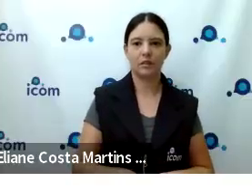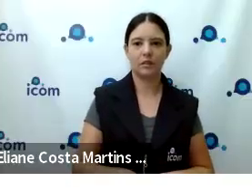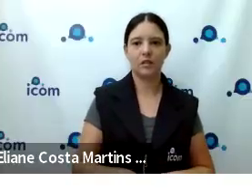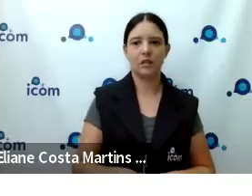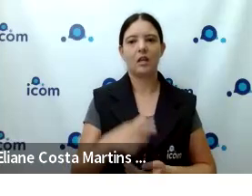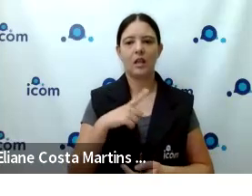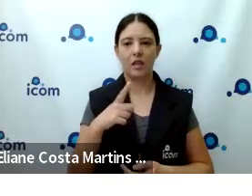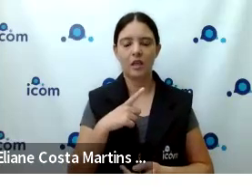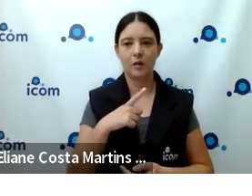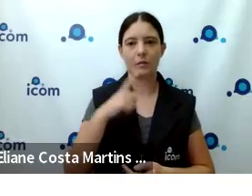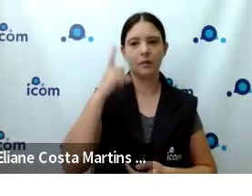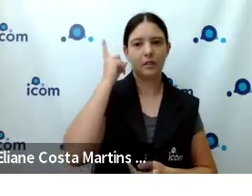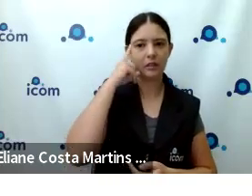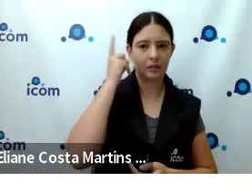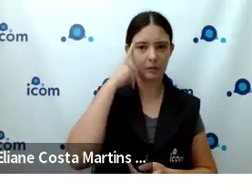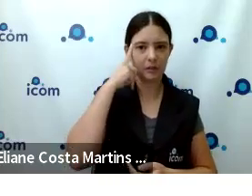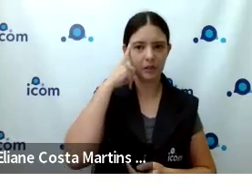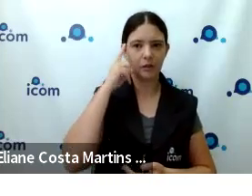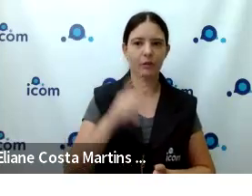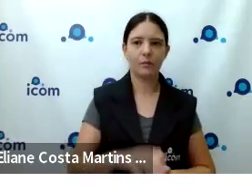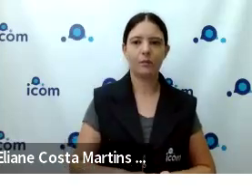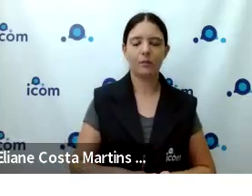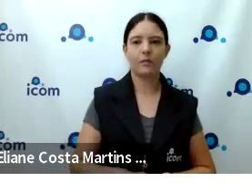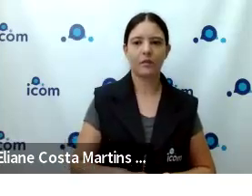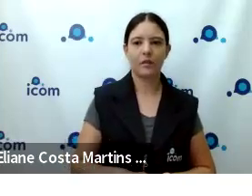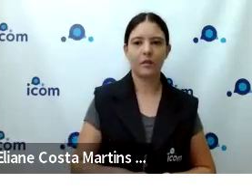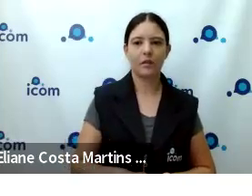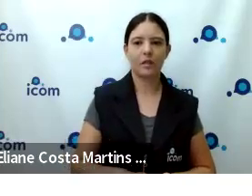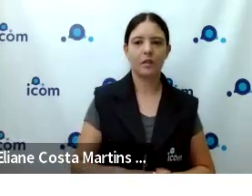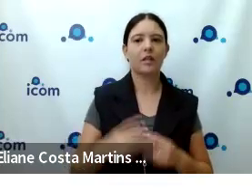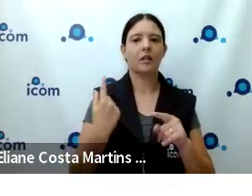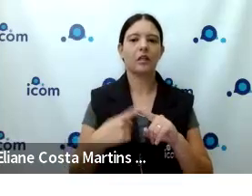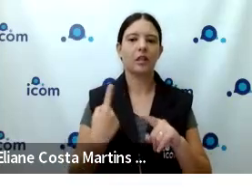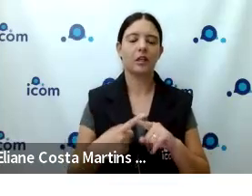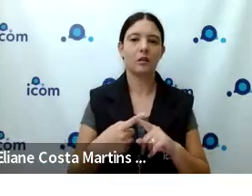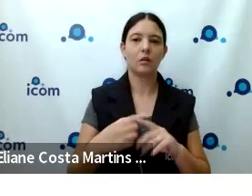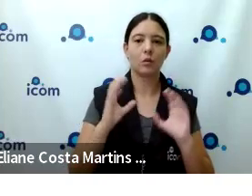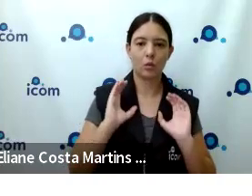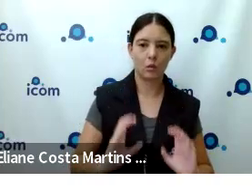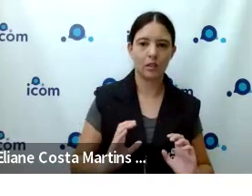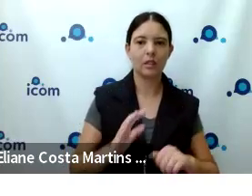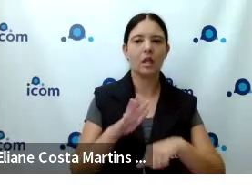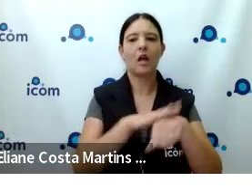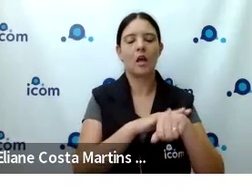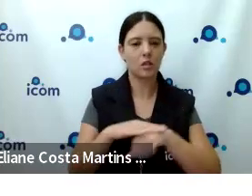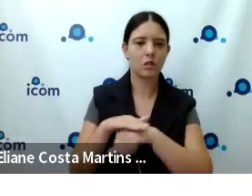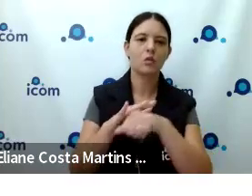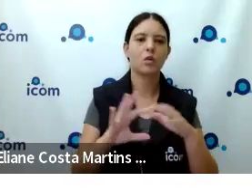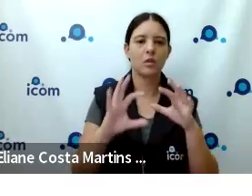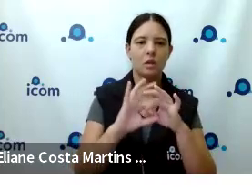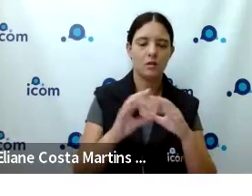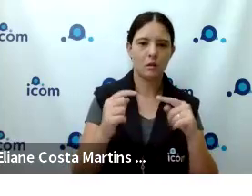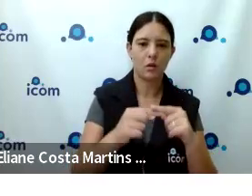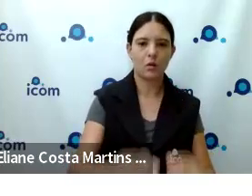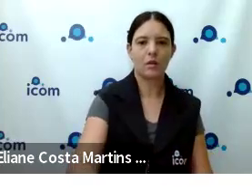tenham expectativa que as condutas ou as ações se conectem umas